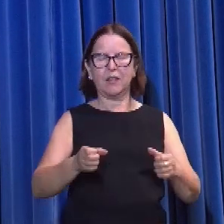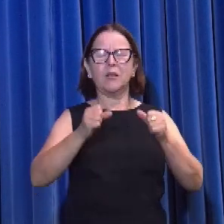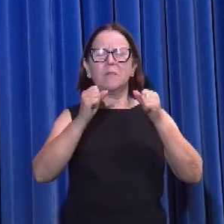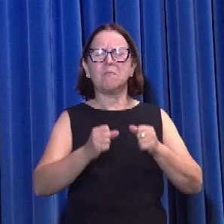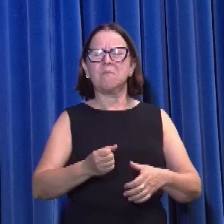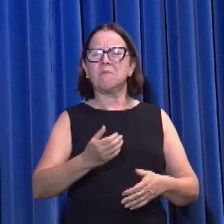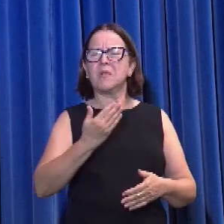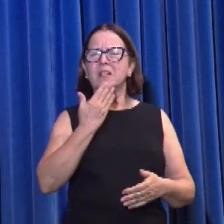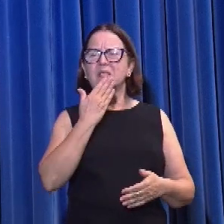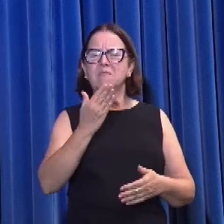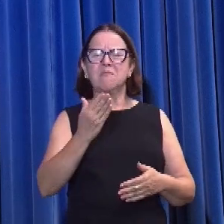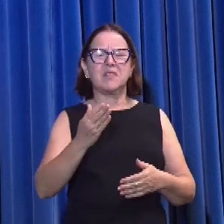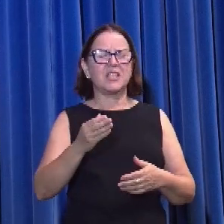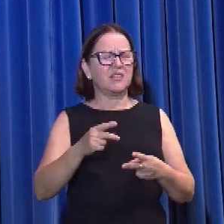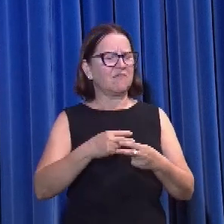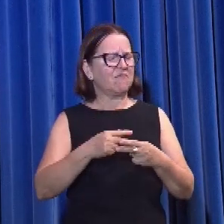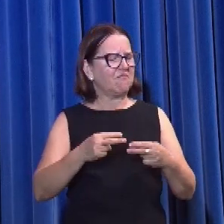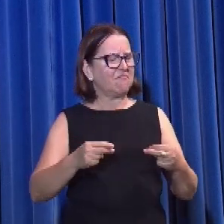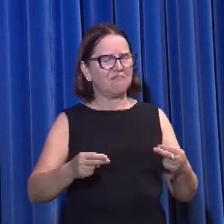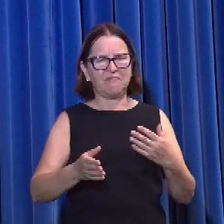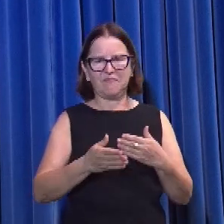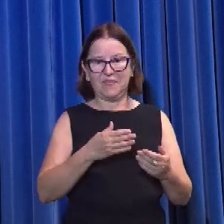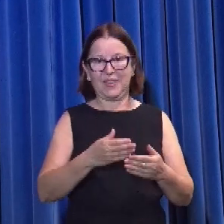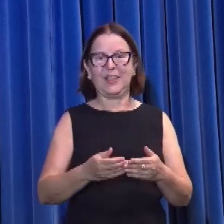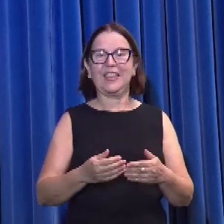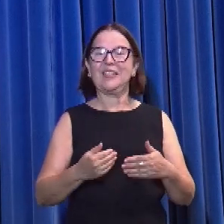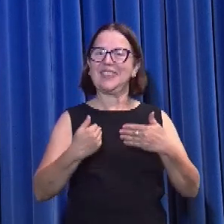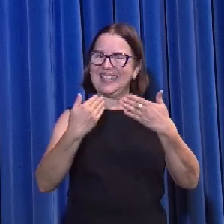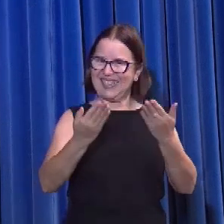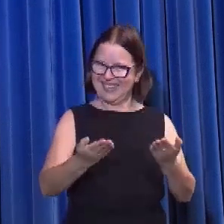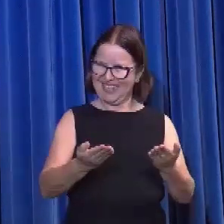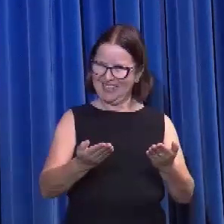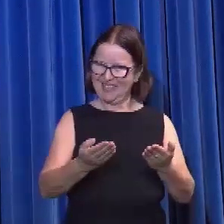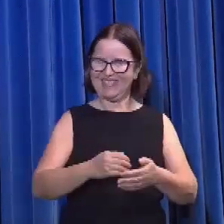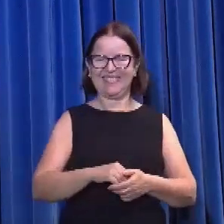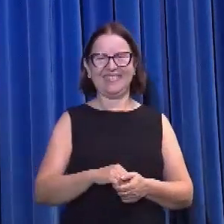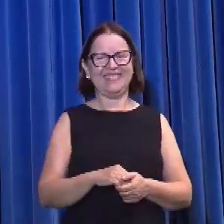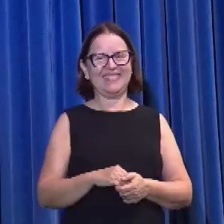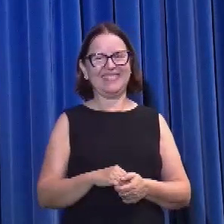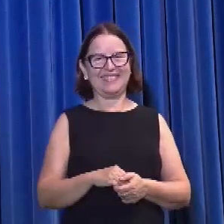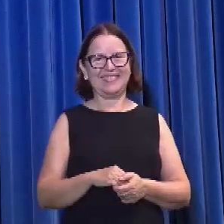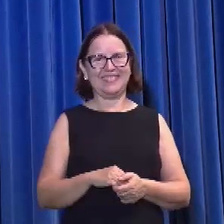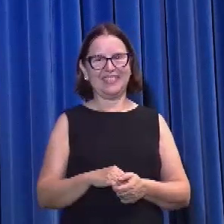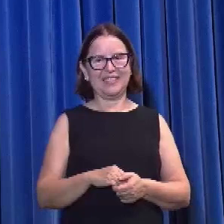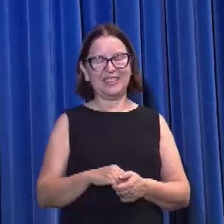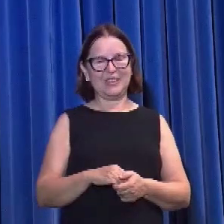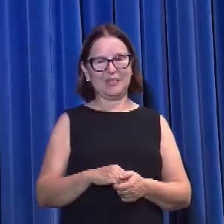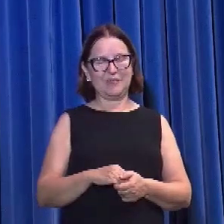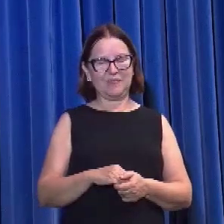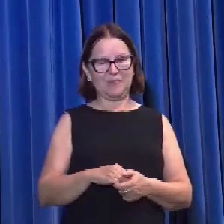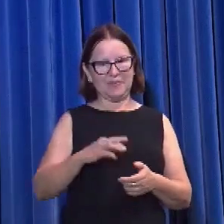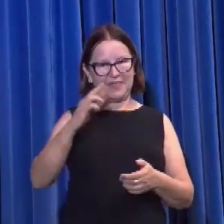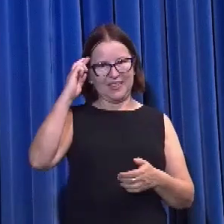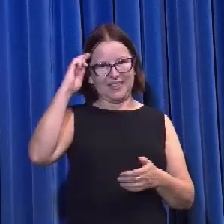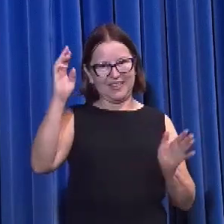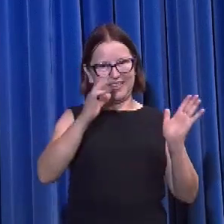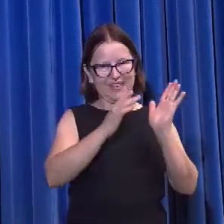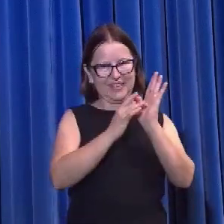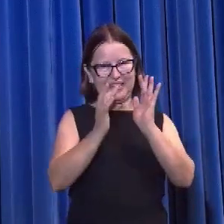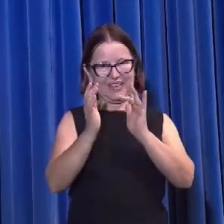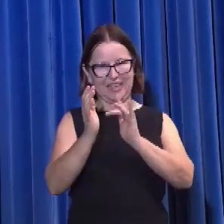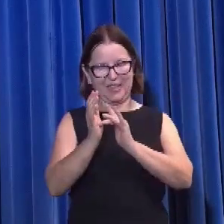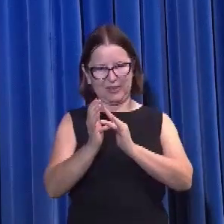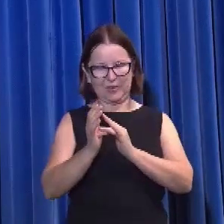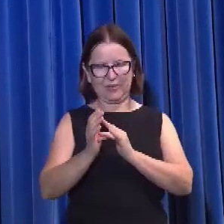que quiserdes, e vos será feito. O Senhor está aqui colocando a